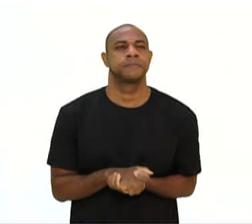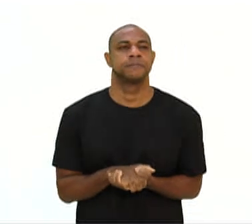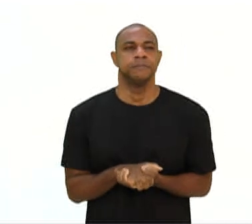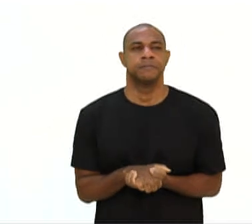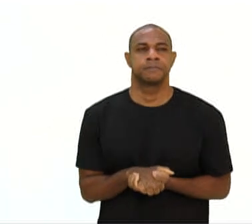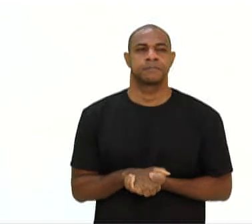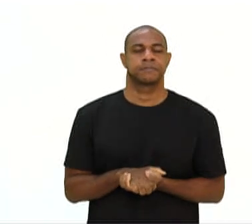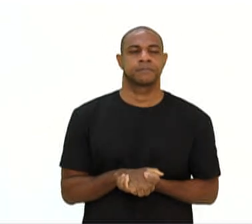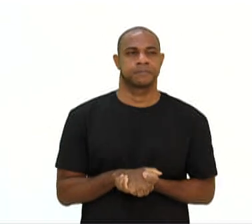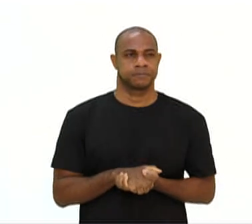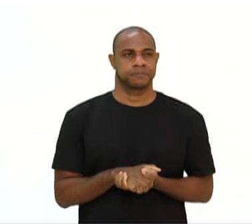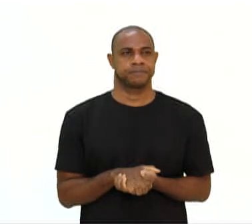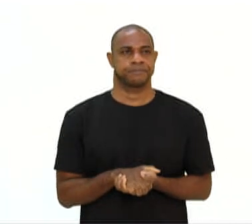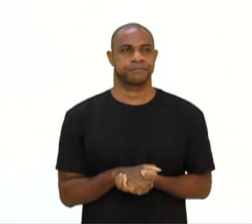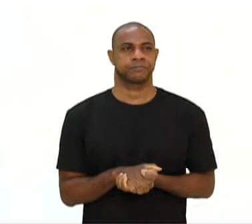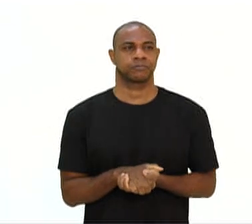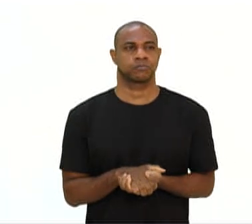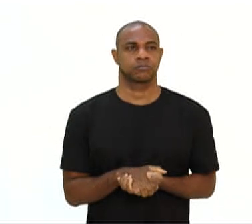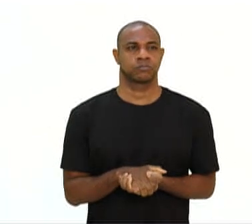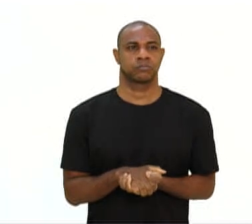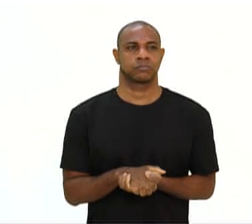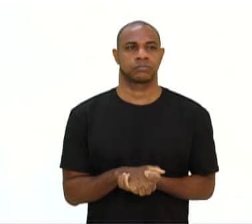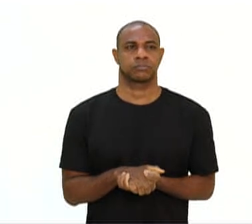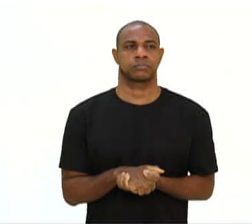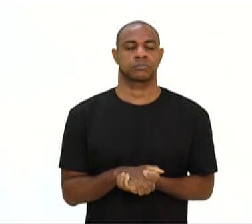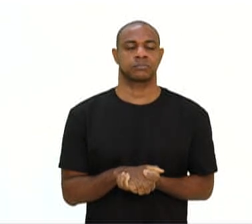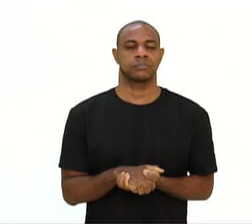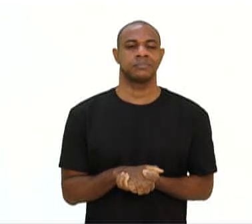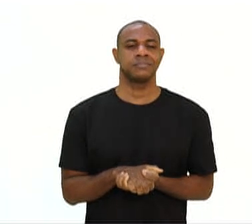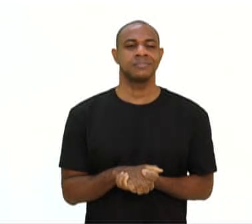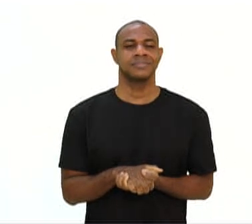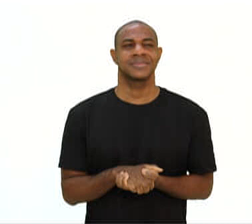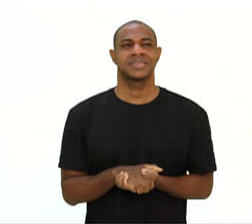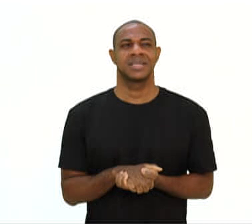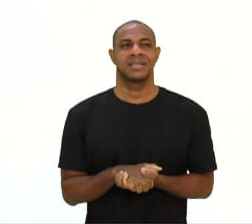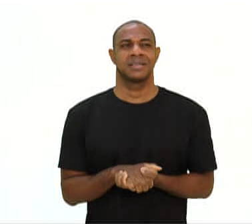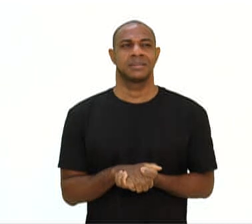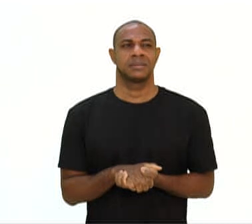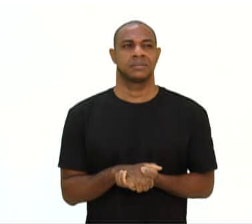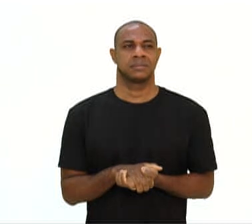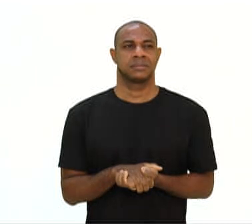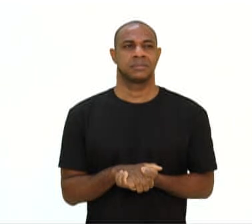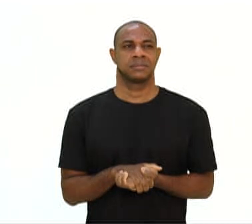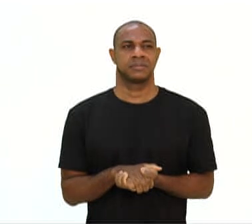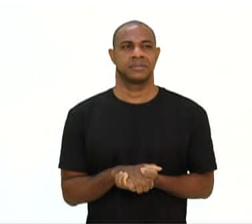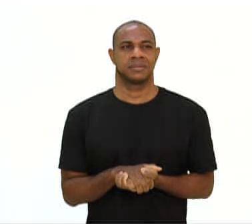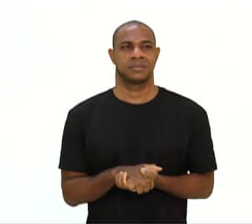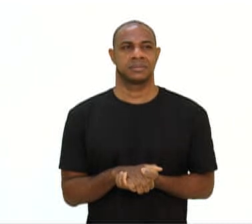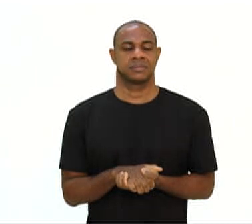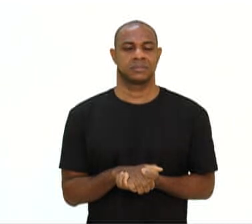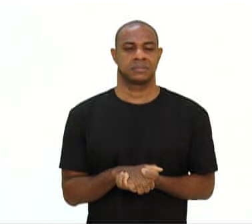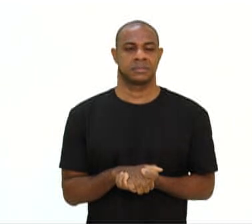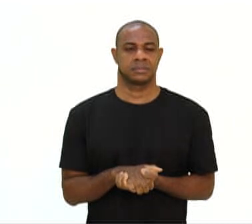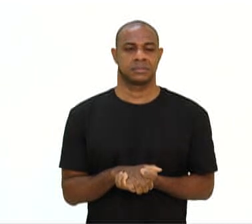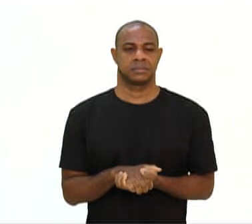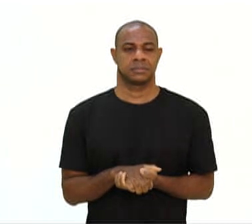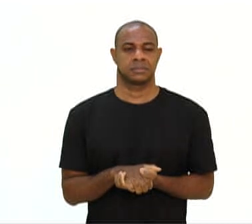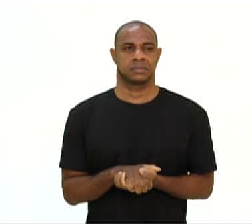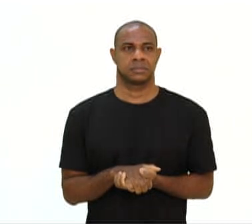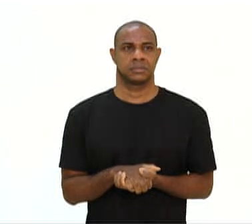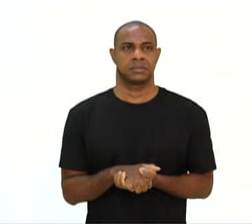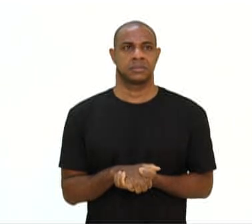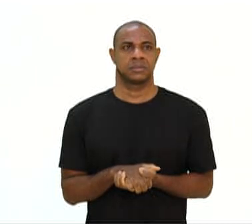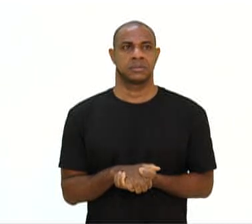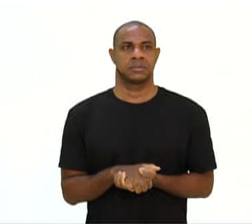States. It's originated as a harvest festival, and to this day, the centerpiece of Thanksgiving